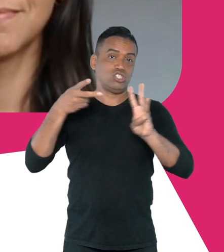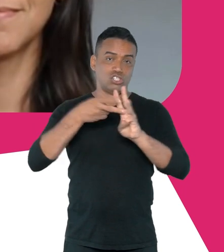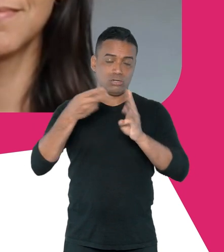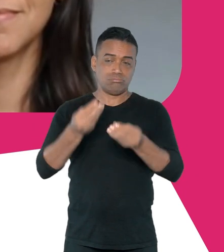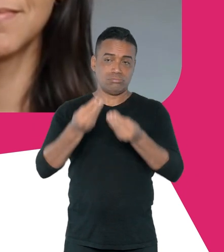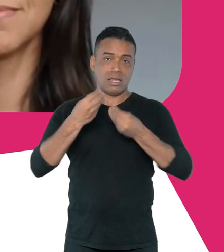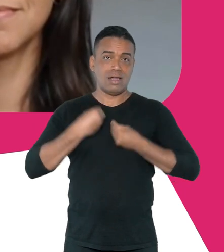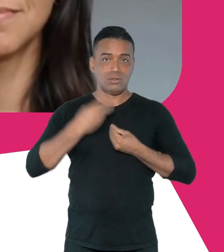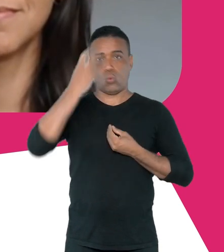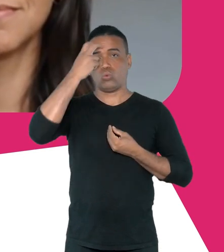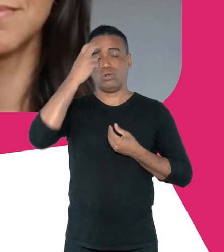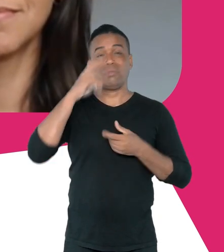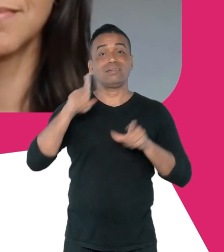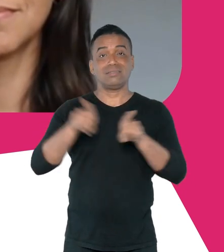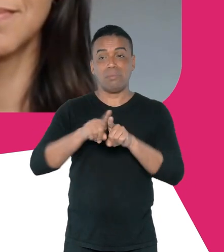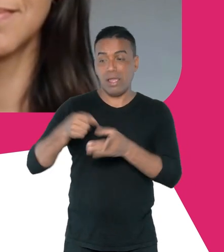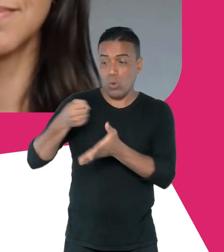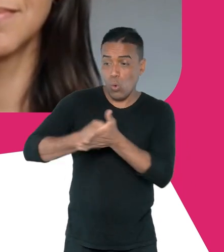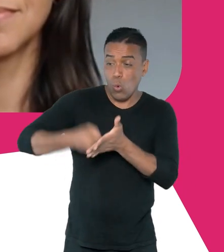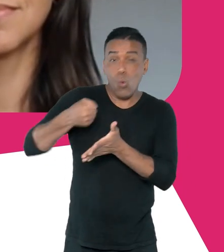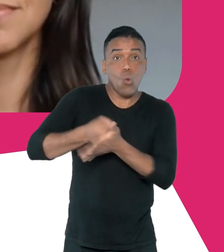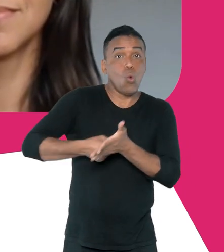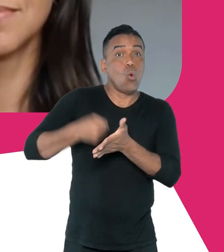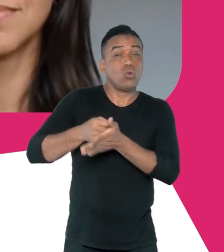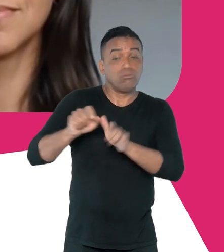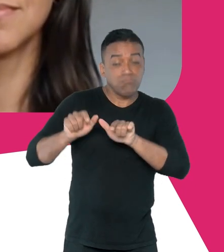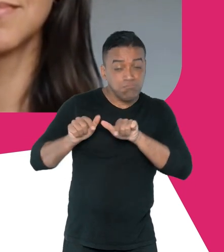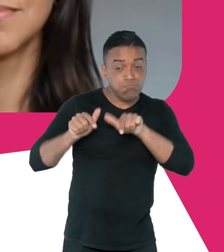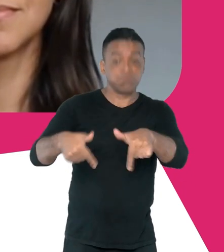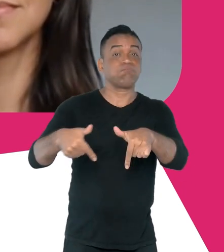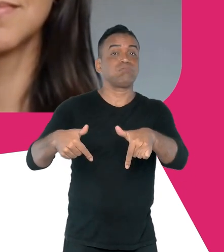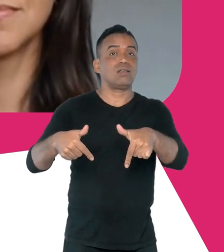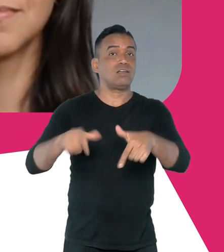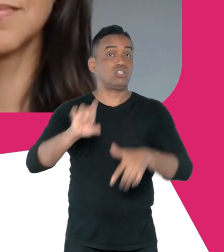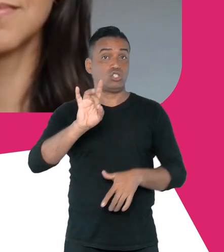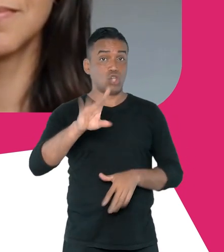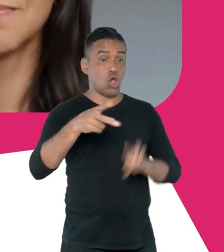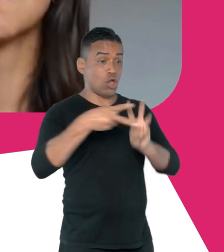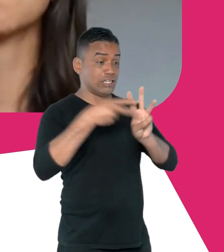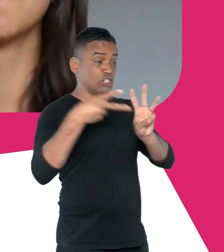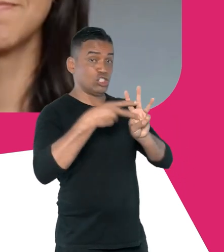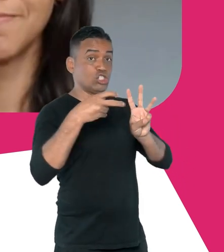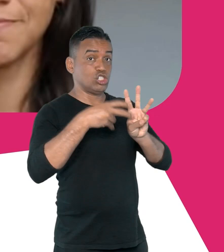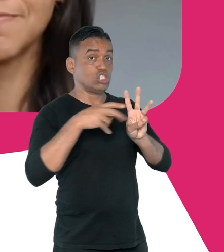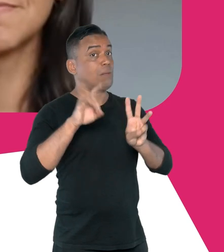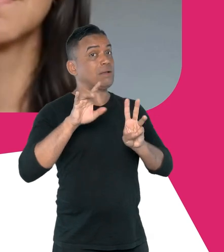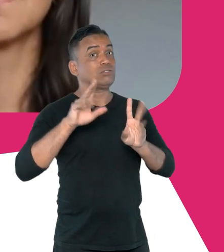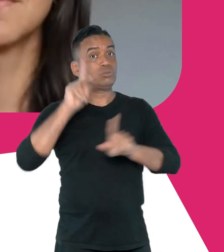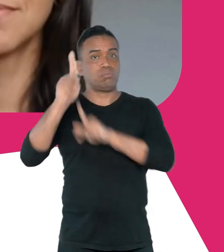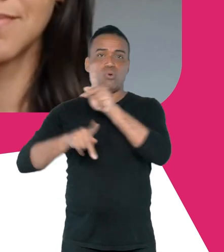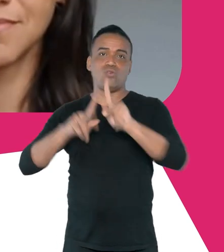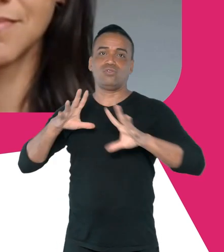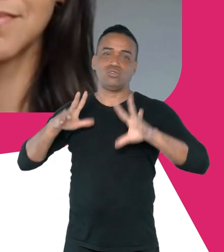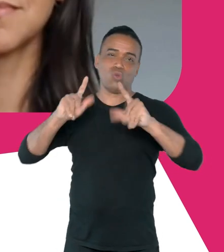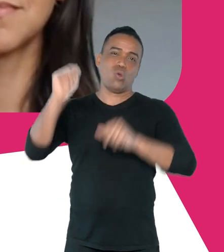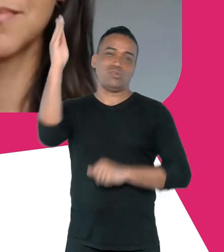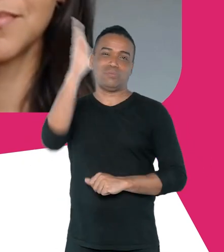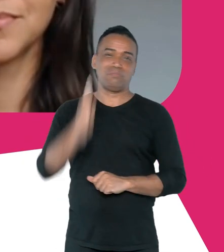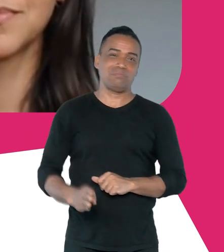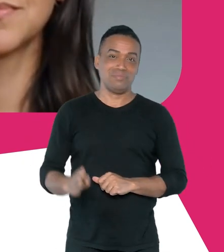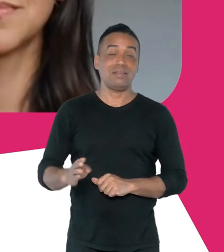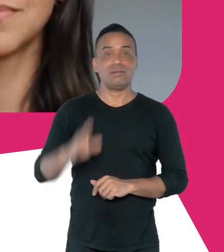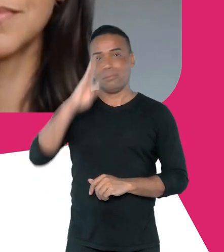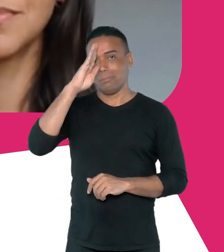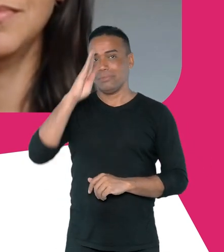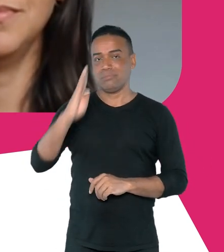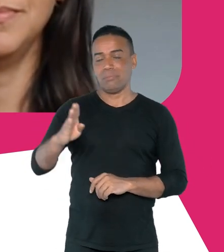mas também está engajada nessa luta, né, que não é só dos indígenas, mas de todos nós, mas principalmente, né, a gente vê